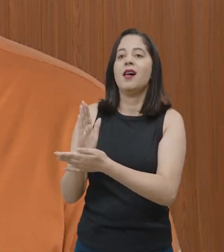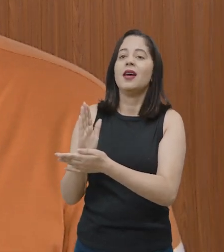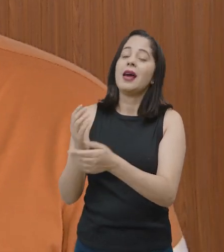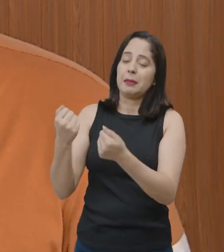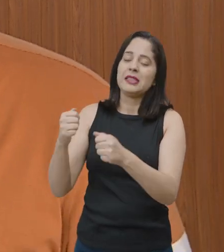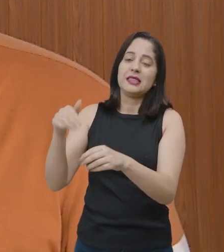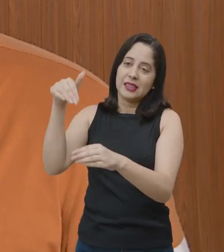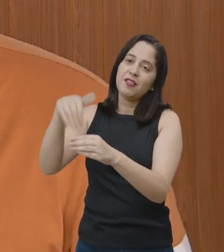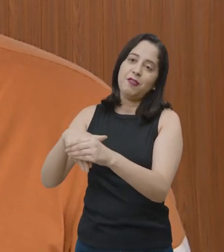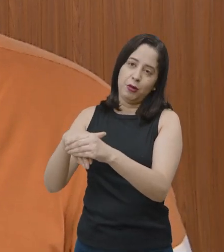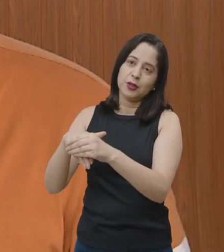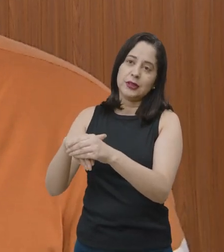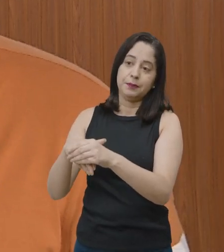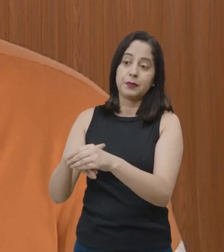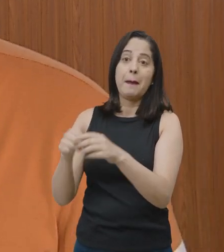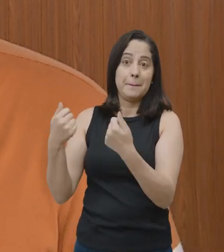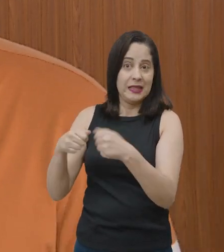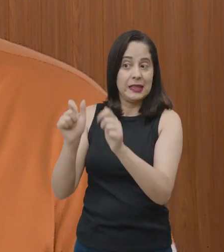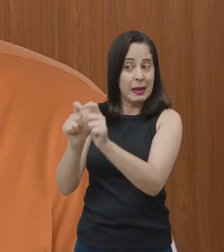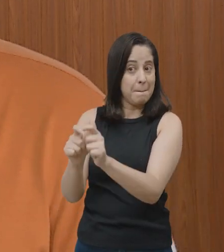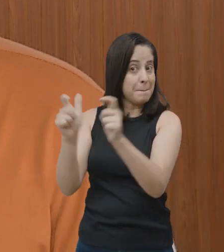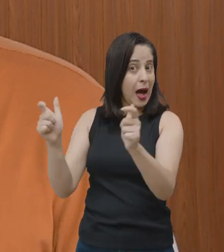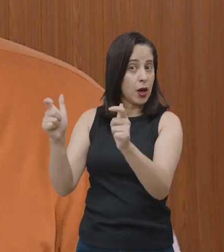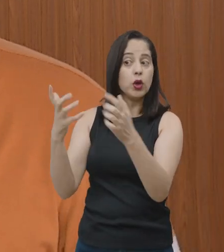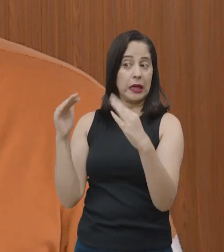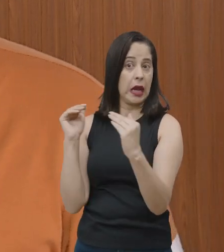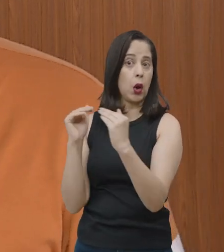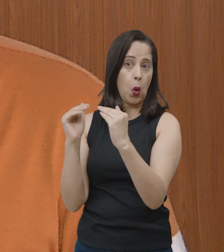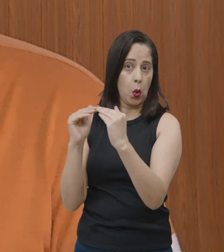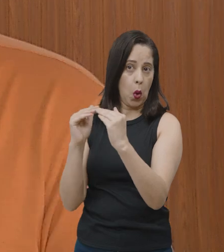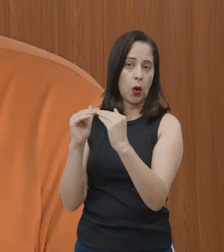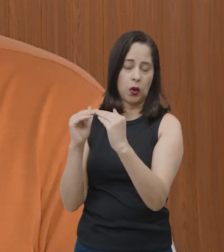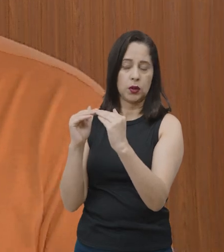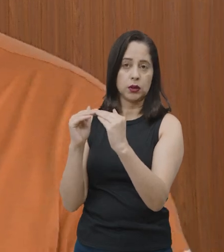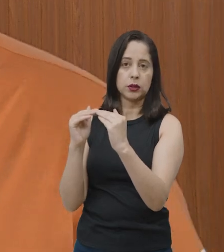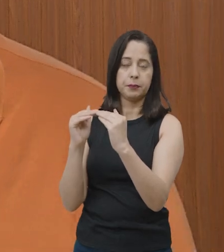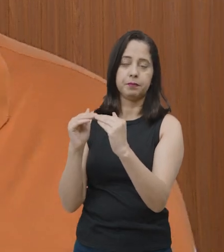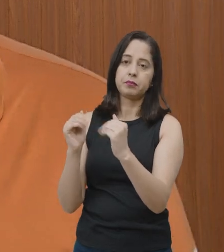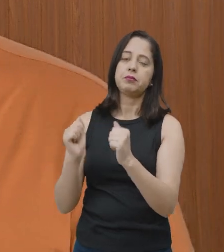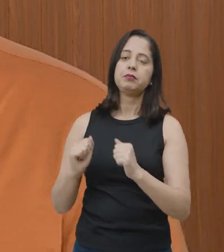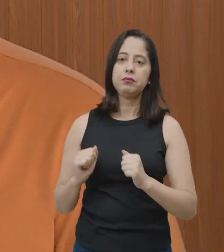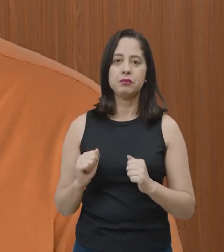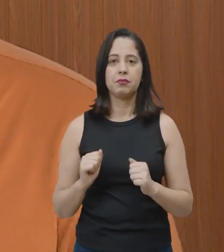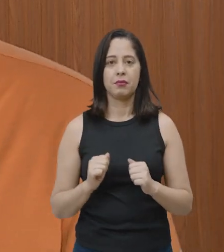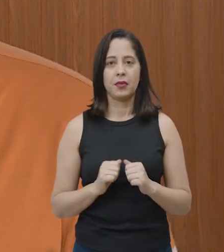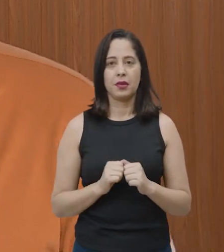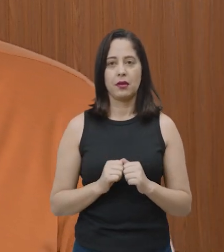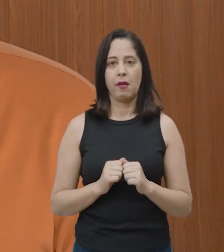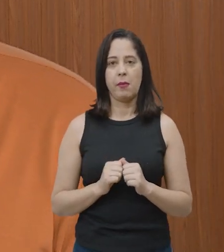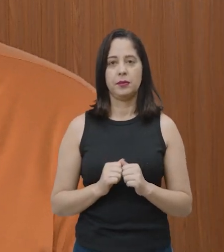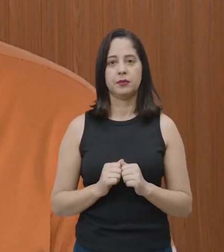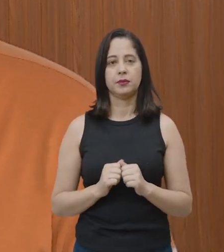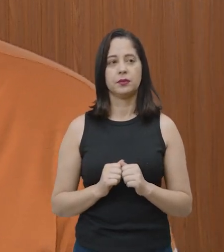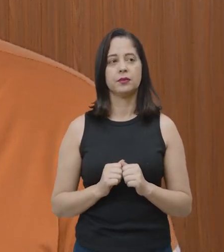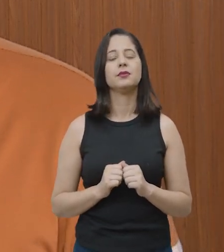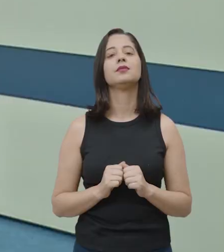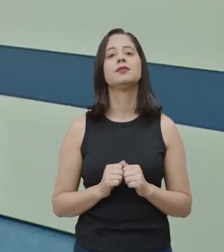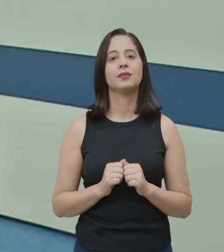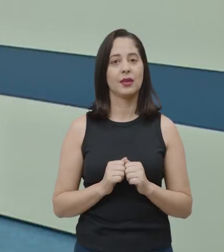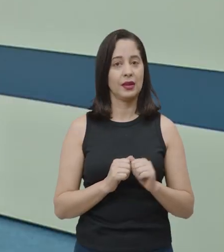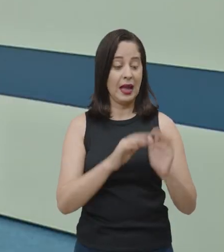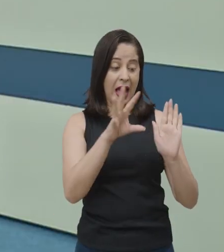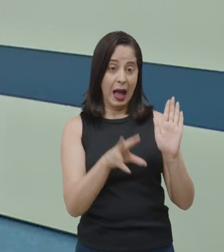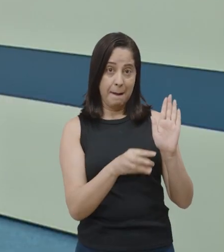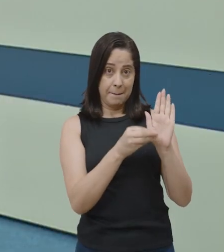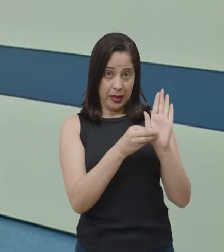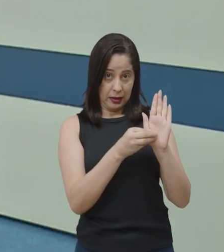vão votar, mediante quórum de maioria absoluta, se eles aprovam ou não a tramitação dessa emenda apresentada fora do prazo.